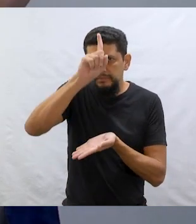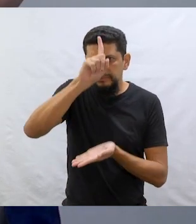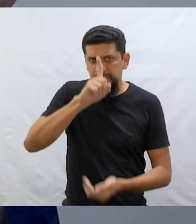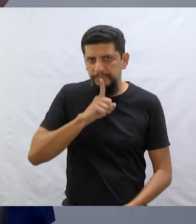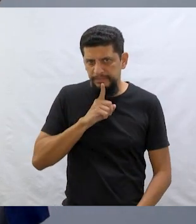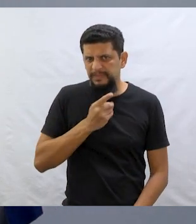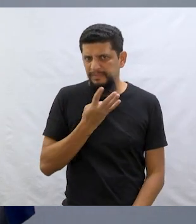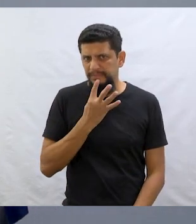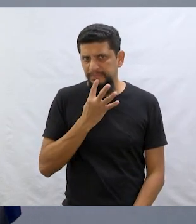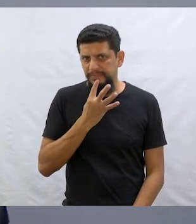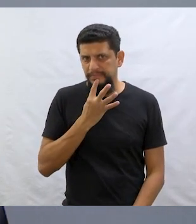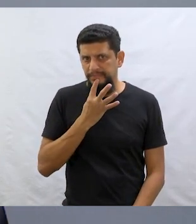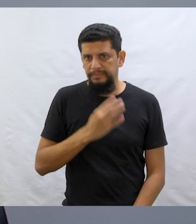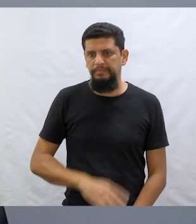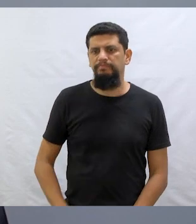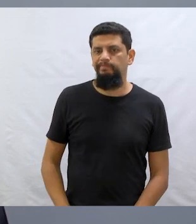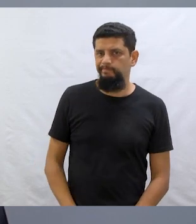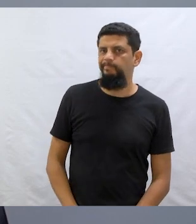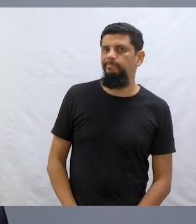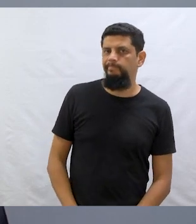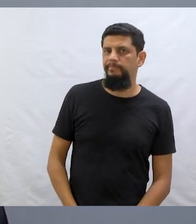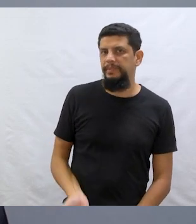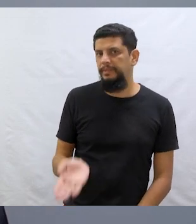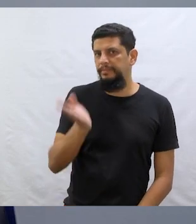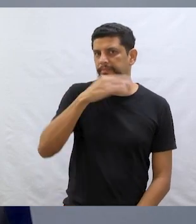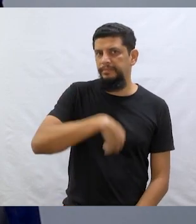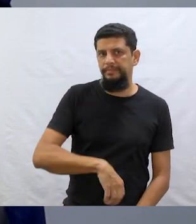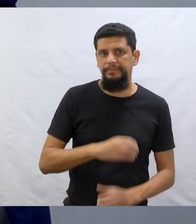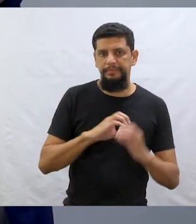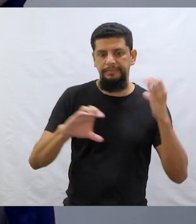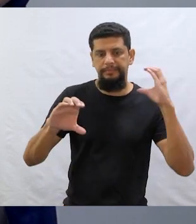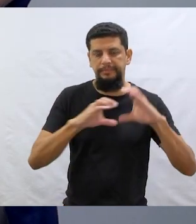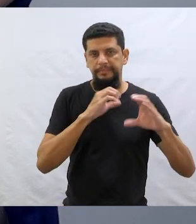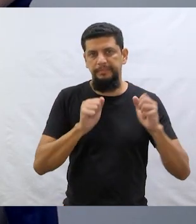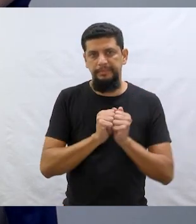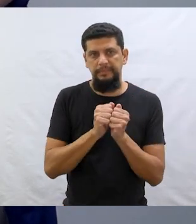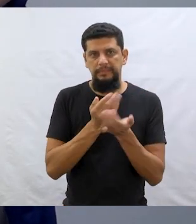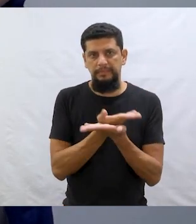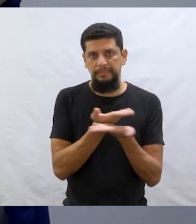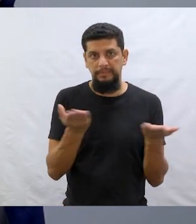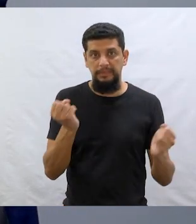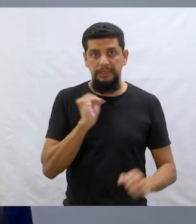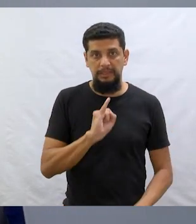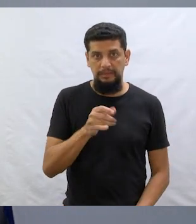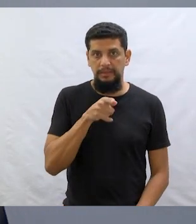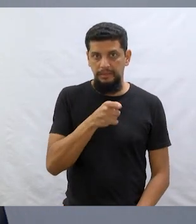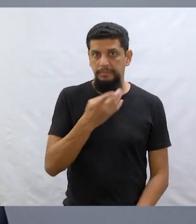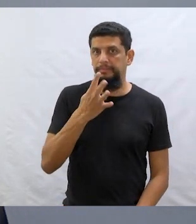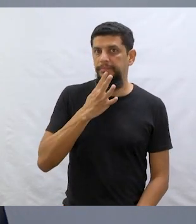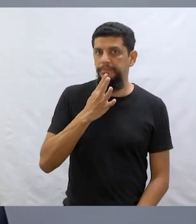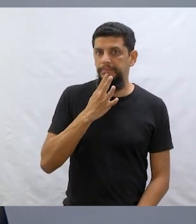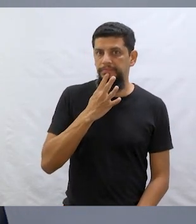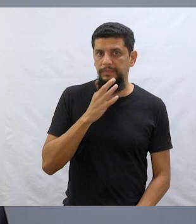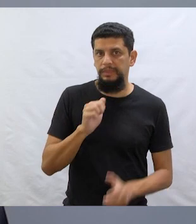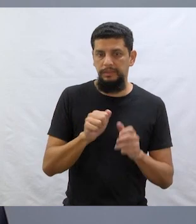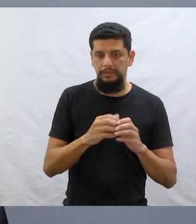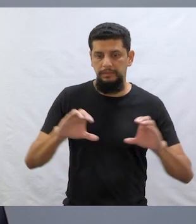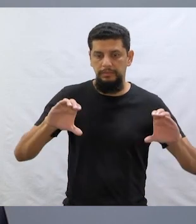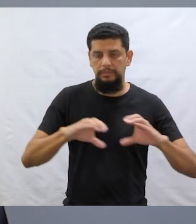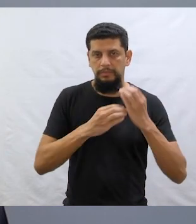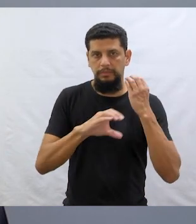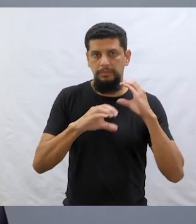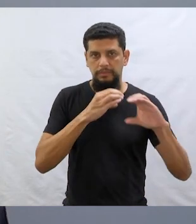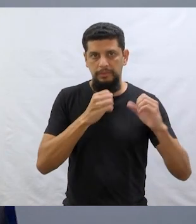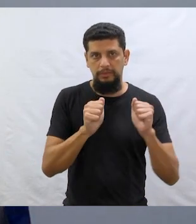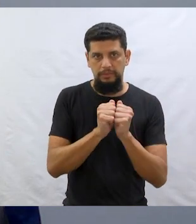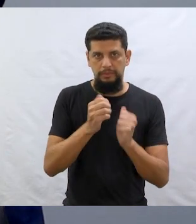Pintinho Amarelinho? Então vamos lá, vamos cantar? Vamos cantar. Se vocês conhecem, vocês cantam junto aí